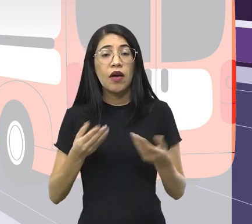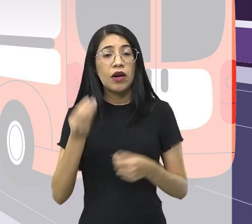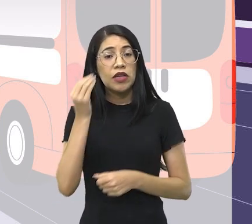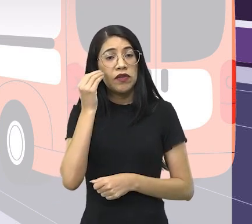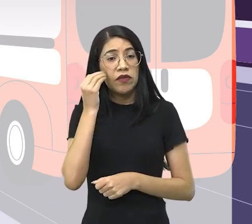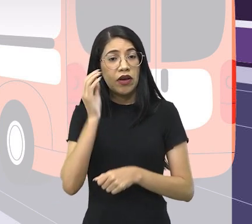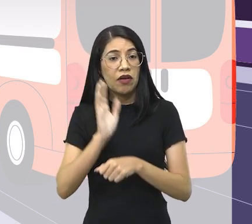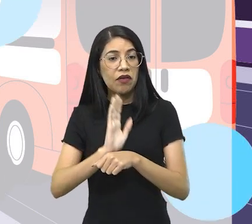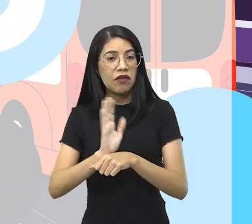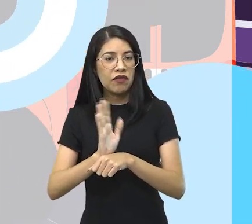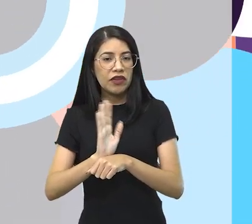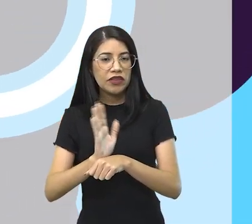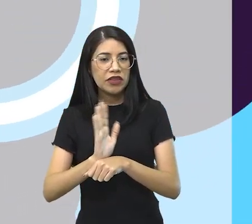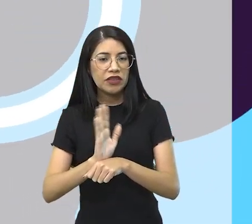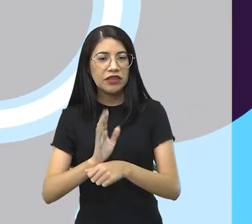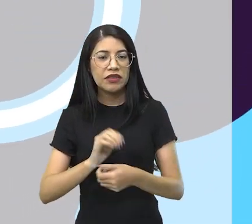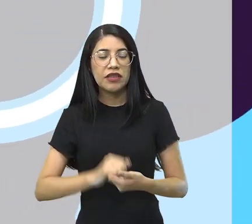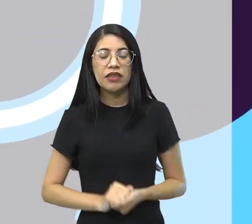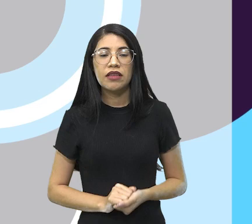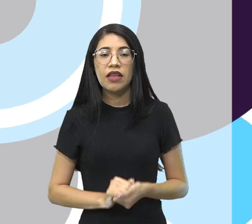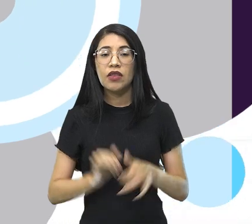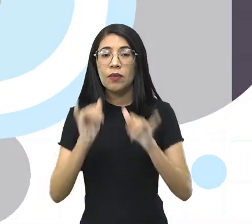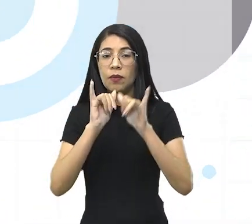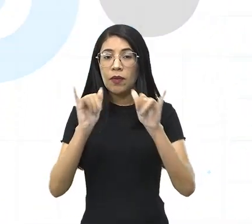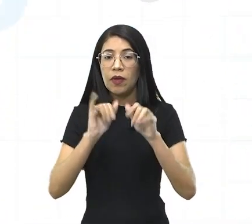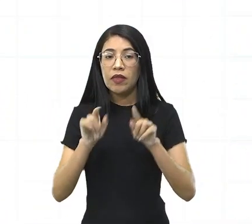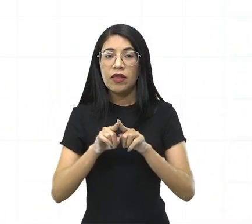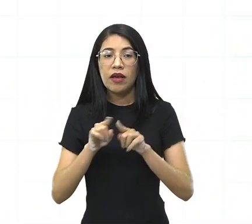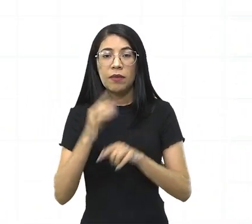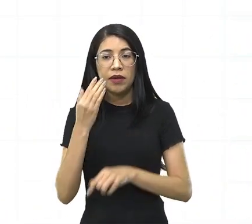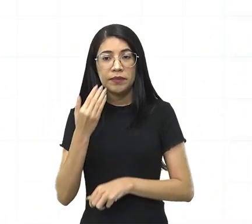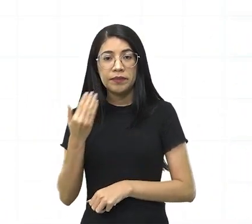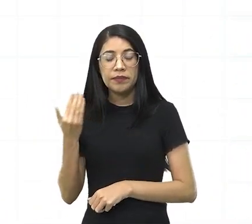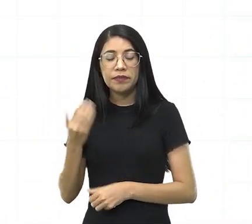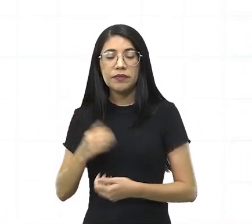um vídeo de uma campanha, né, publicitária.